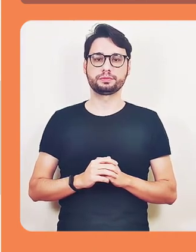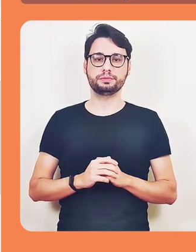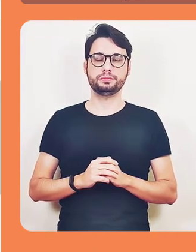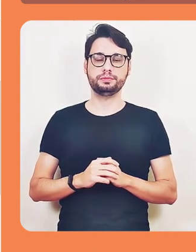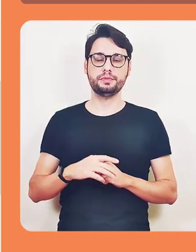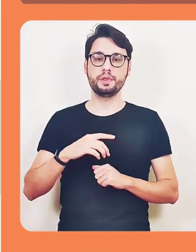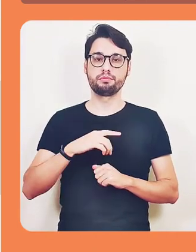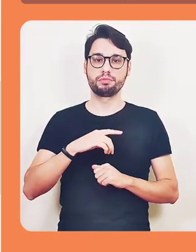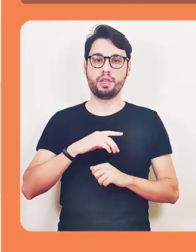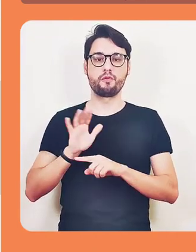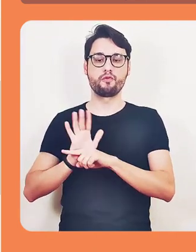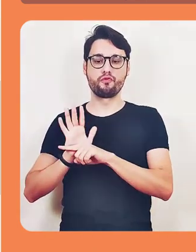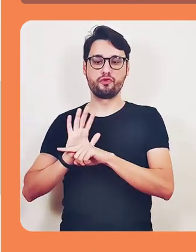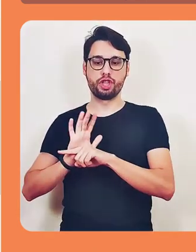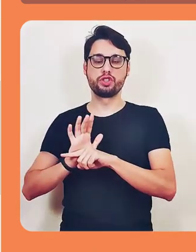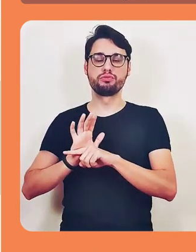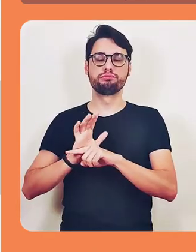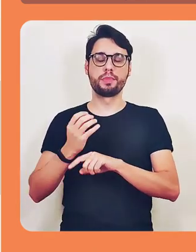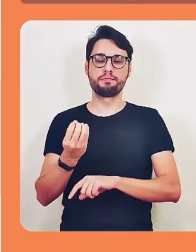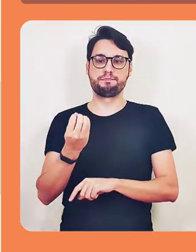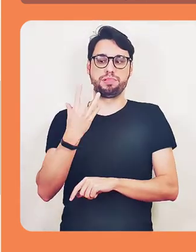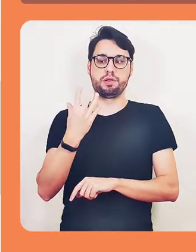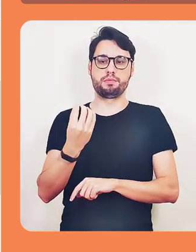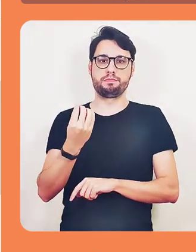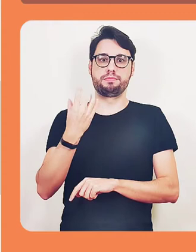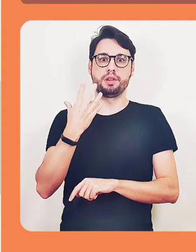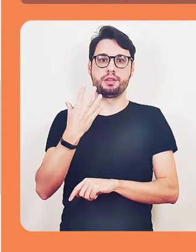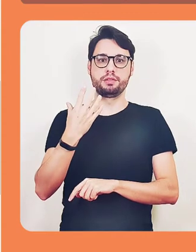você escolher por não parar o vídeo,